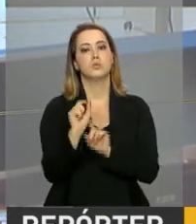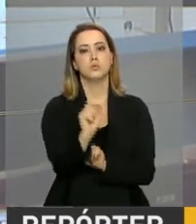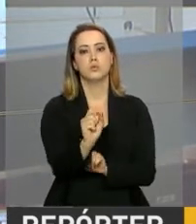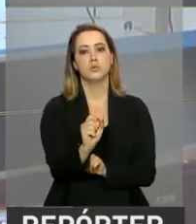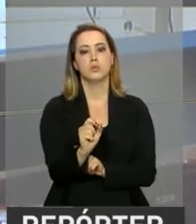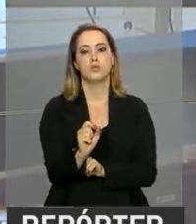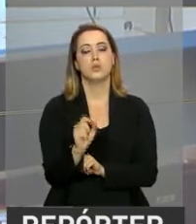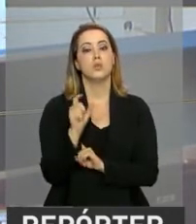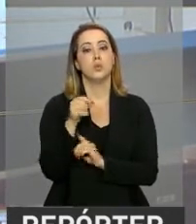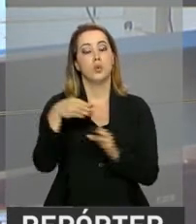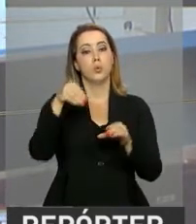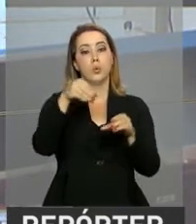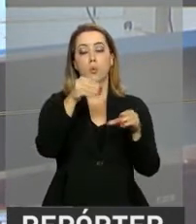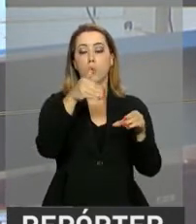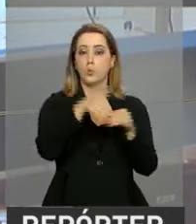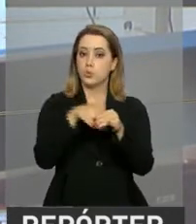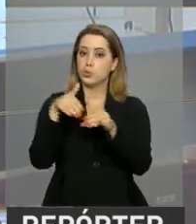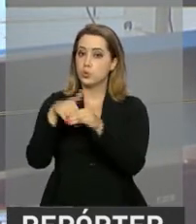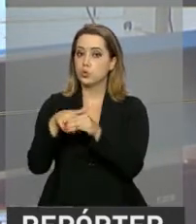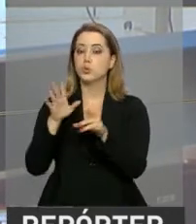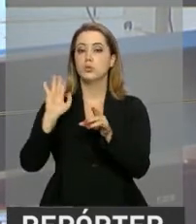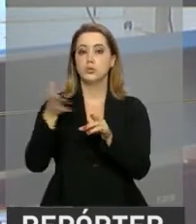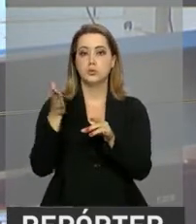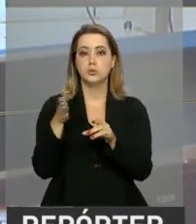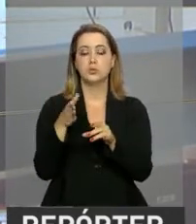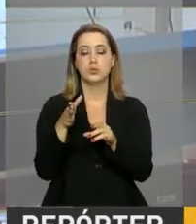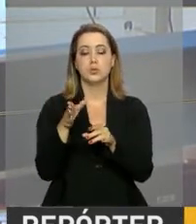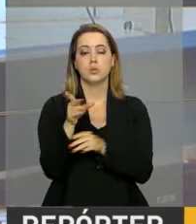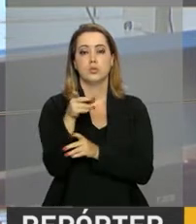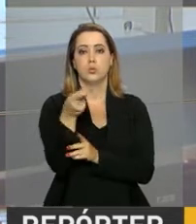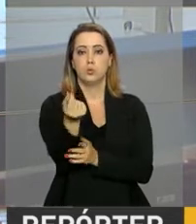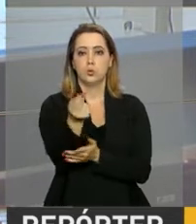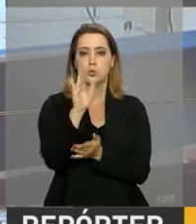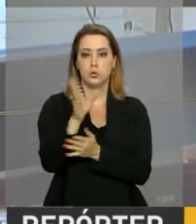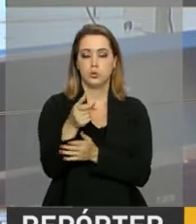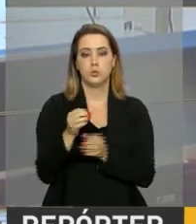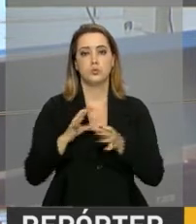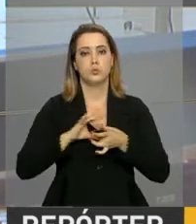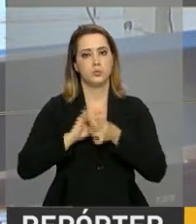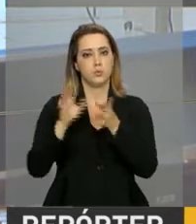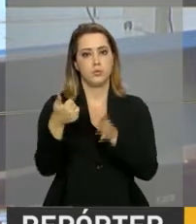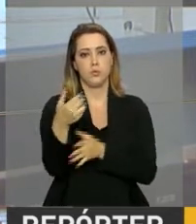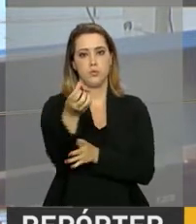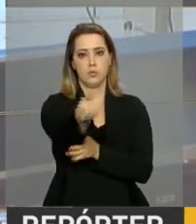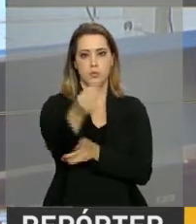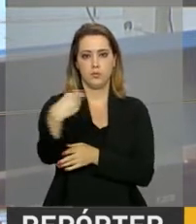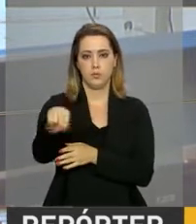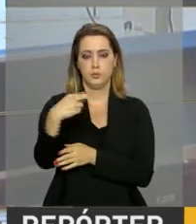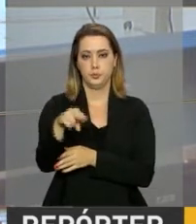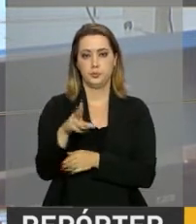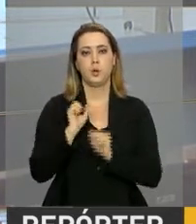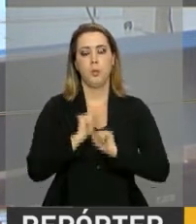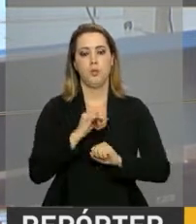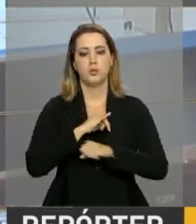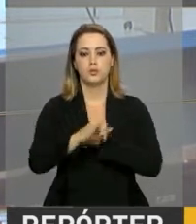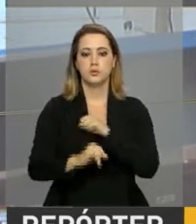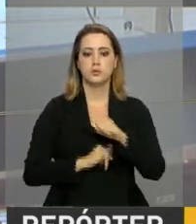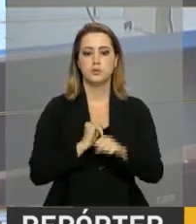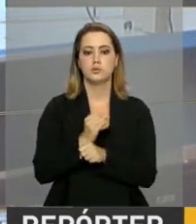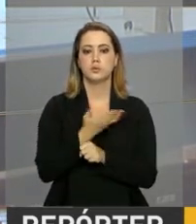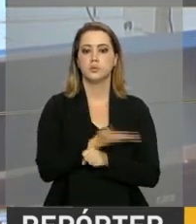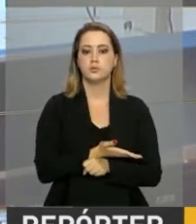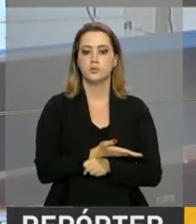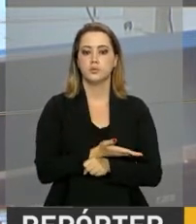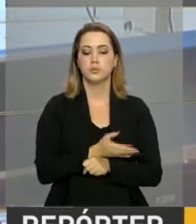reais os depósitos estarão disponíveis no dia 16 de novembro a consulta pode ser feita pelo sistema pelo site aliás da receita